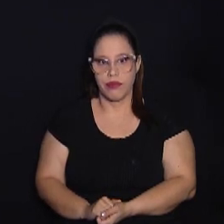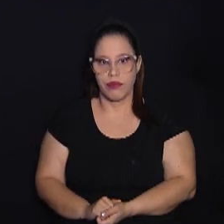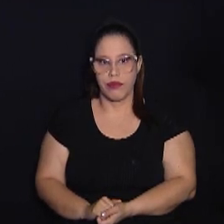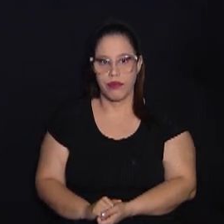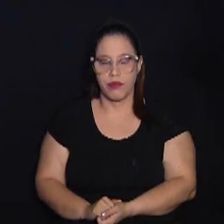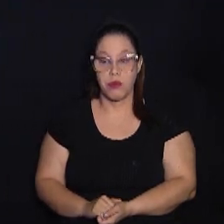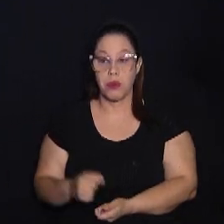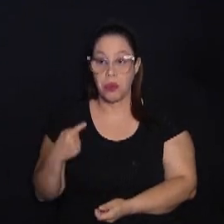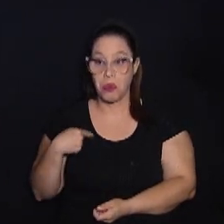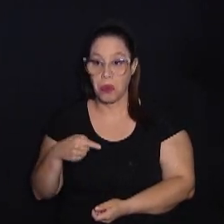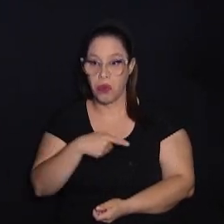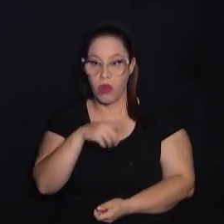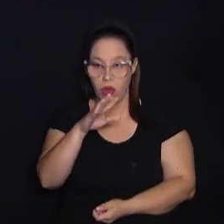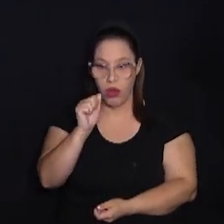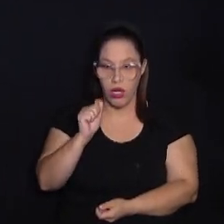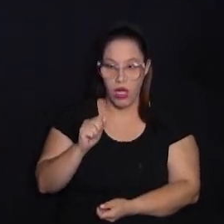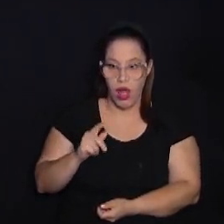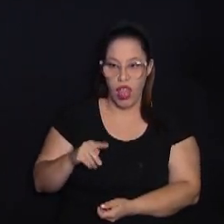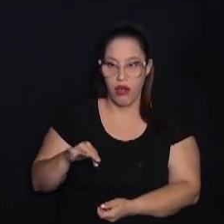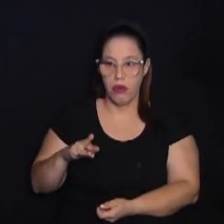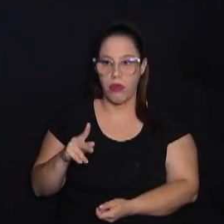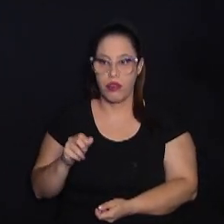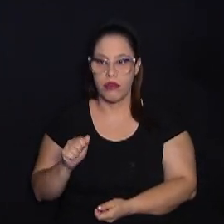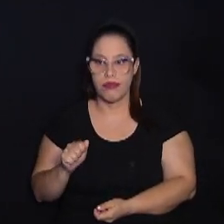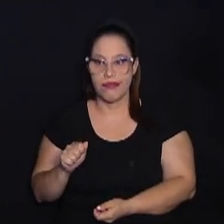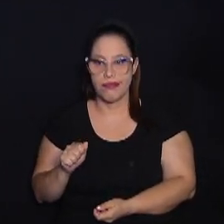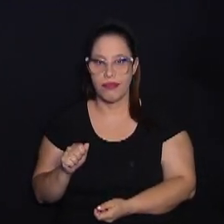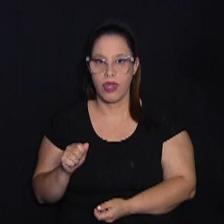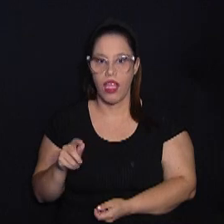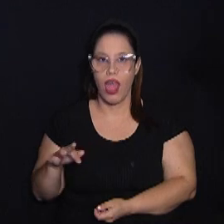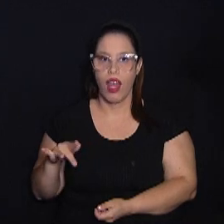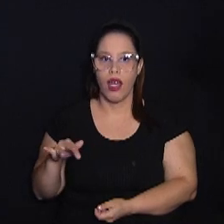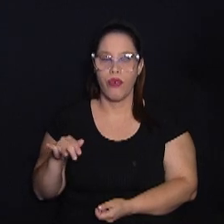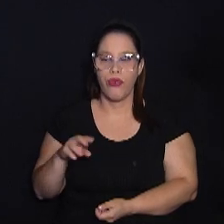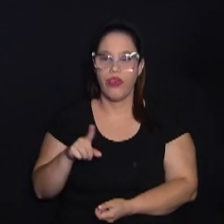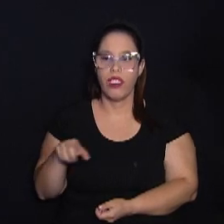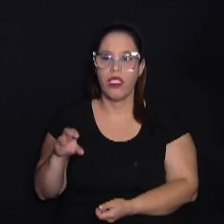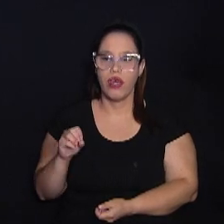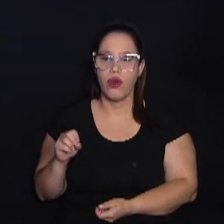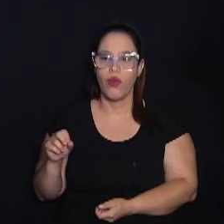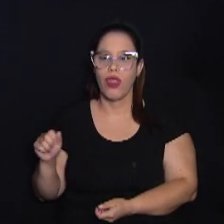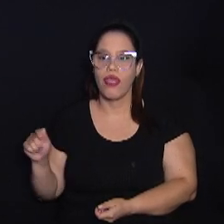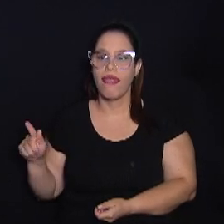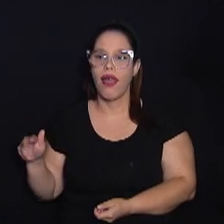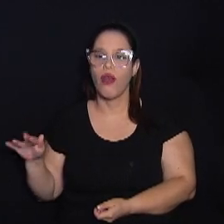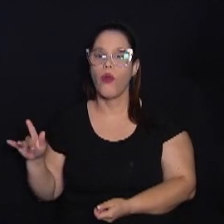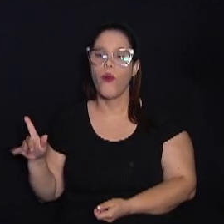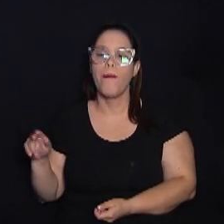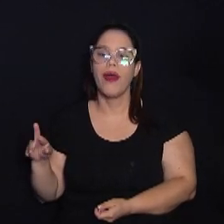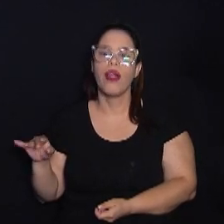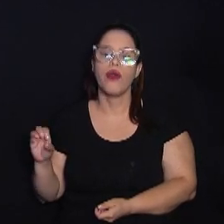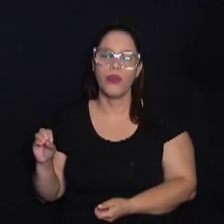E nós convidamos agora à tribuna o nosso anfitrião, Dagoberto Silvério.